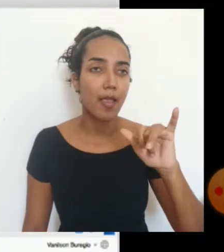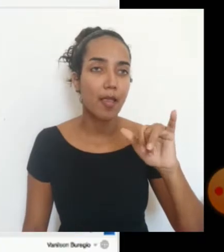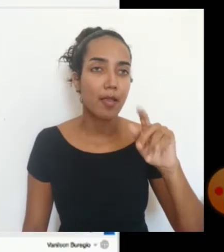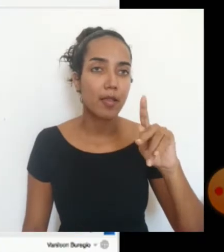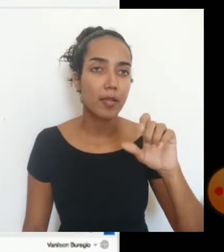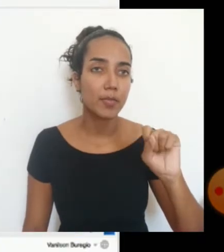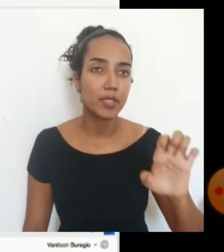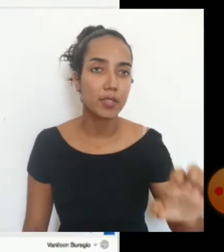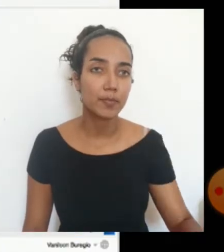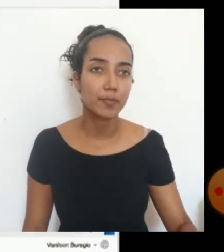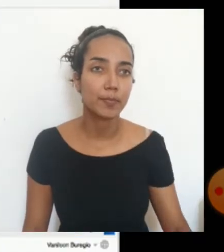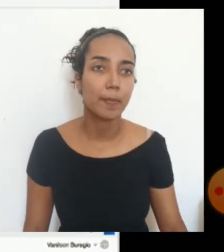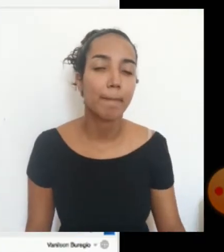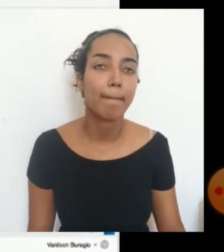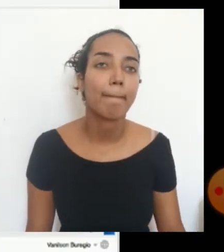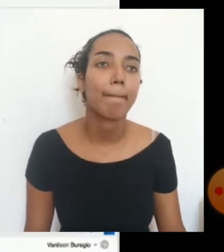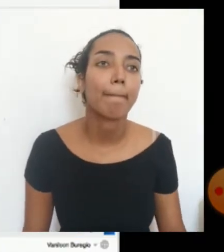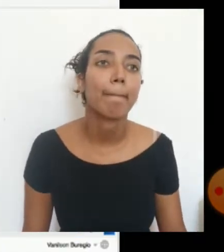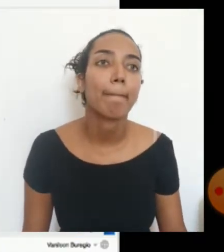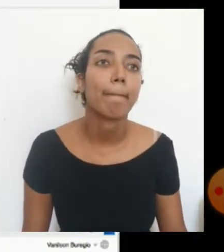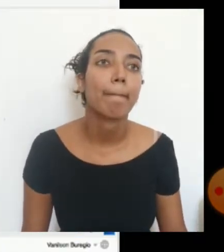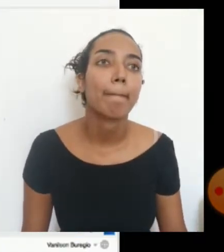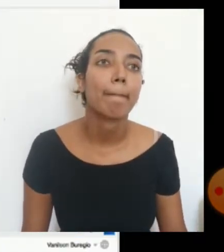Bom, estamos aqui com o Eclipse aberto.